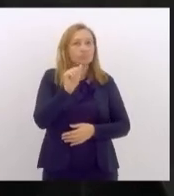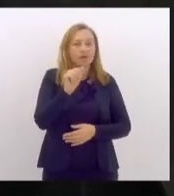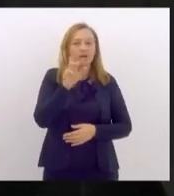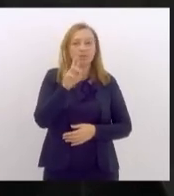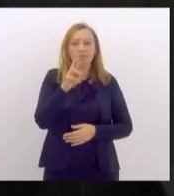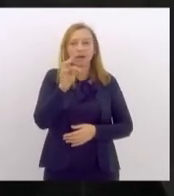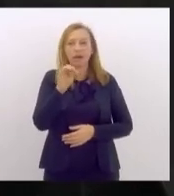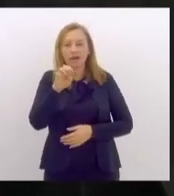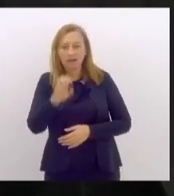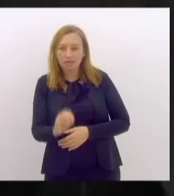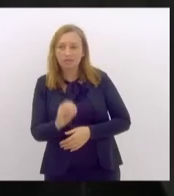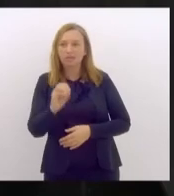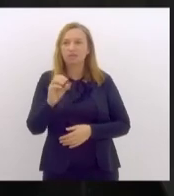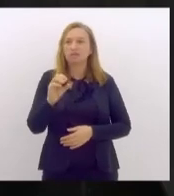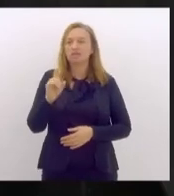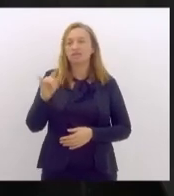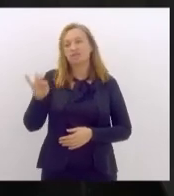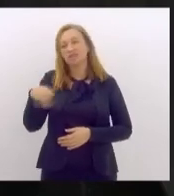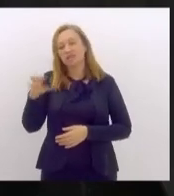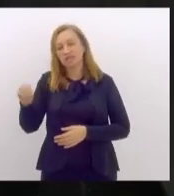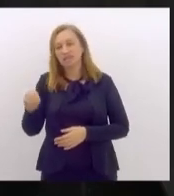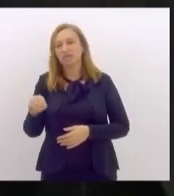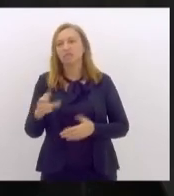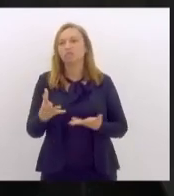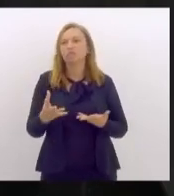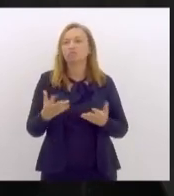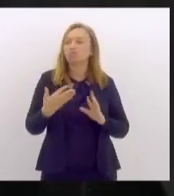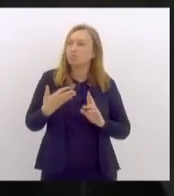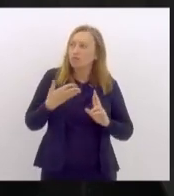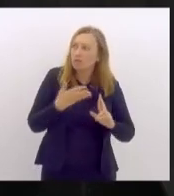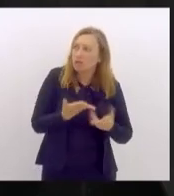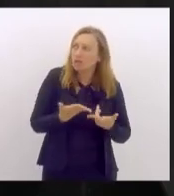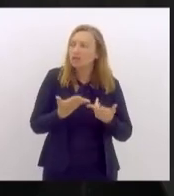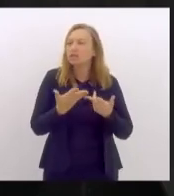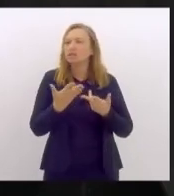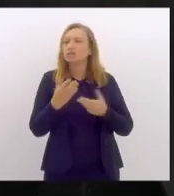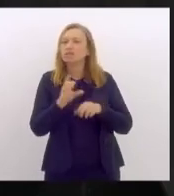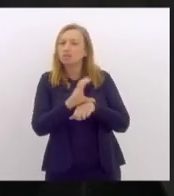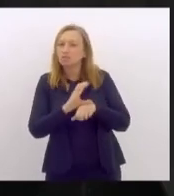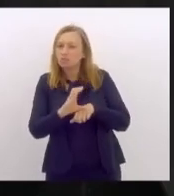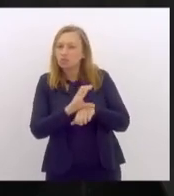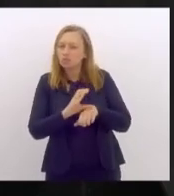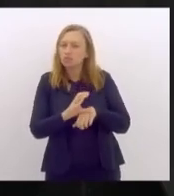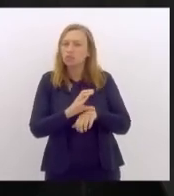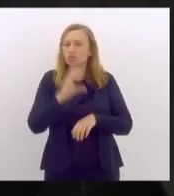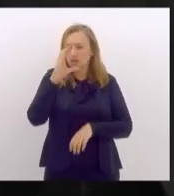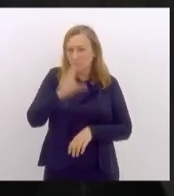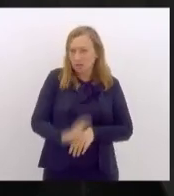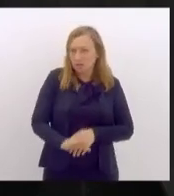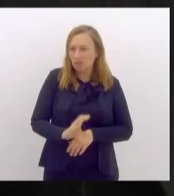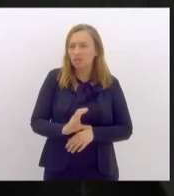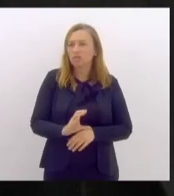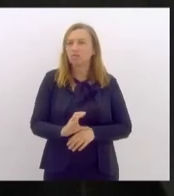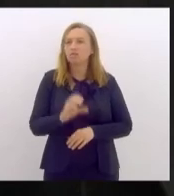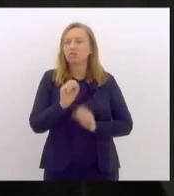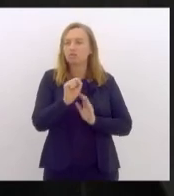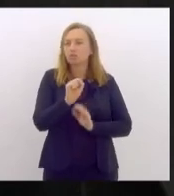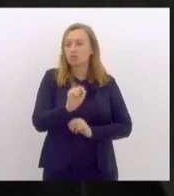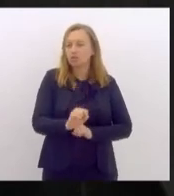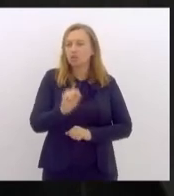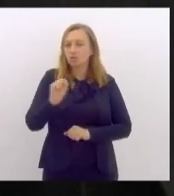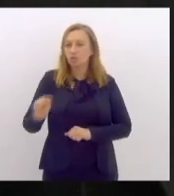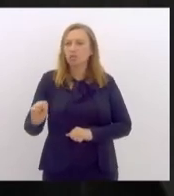civilização é trazido um referendo da Constituição cidadã se a Constituição de 88